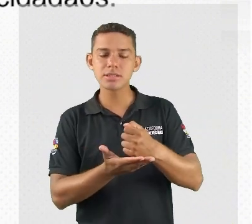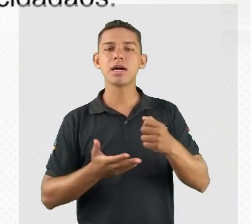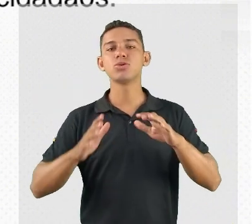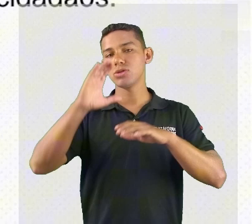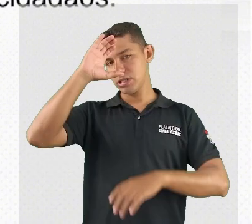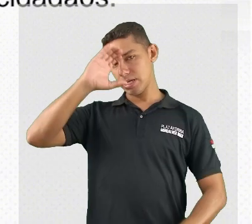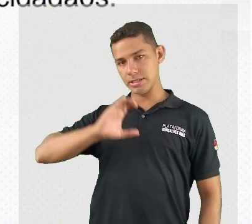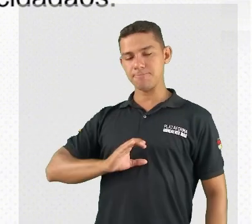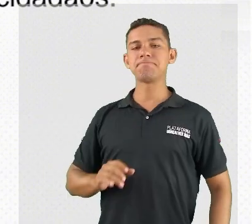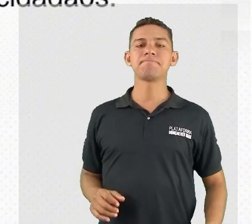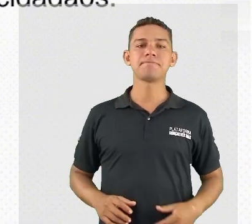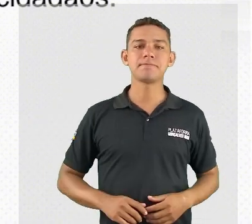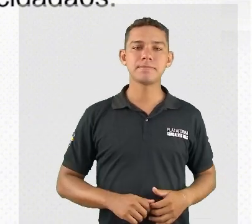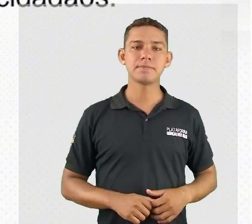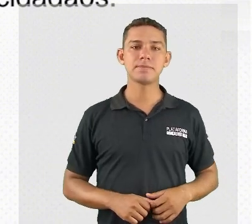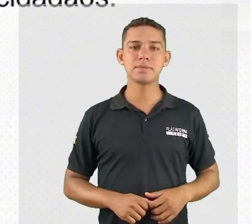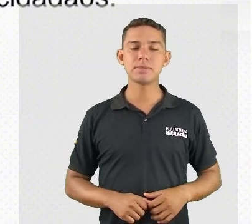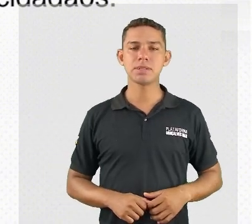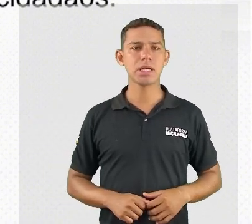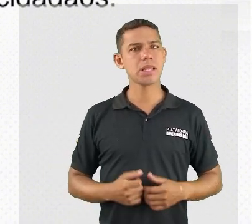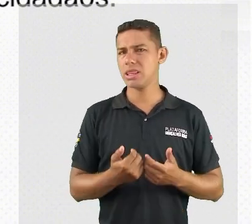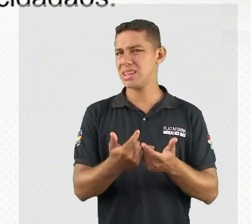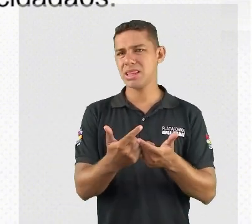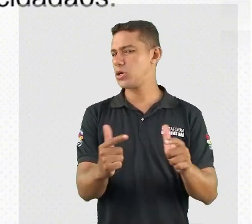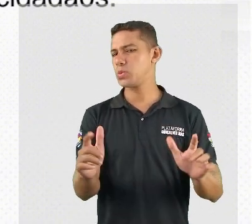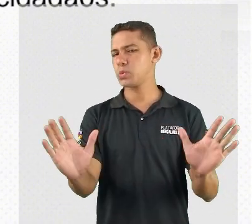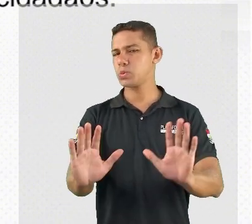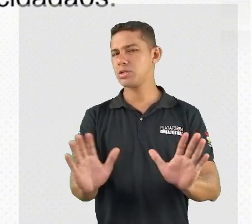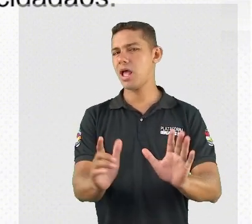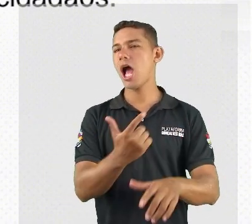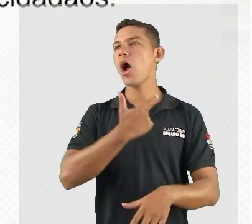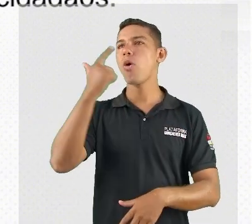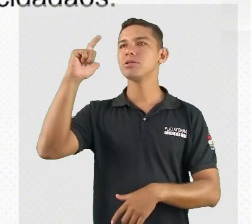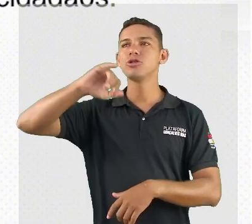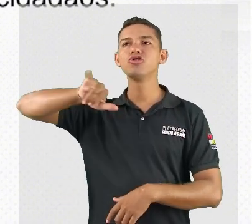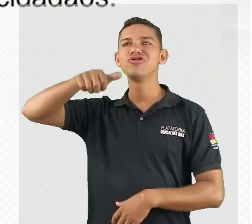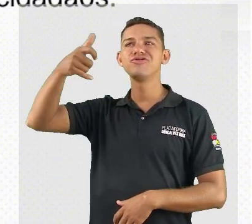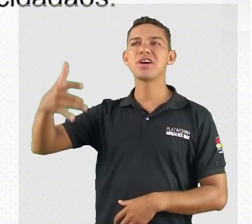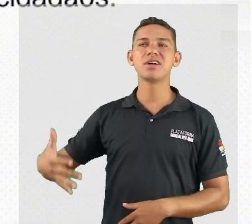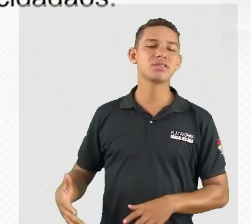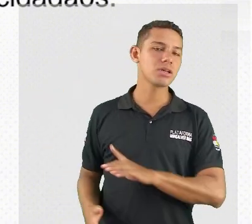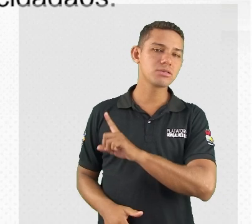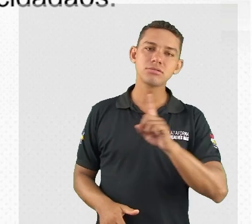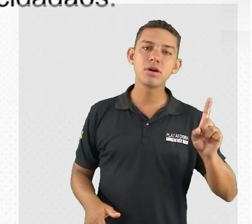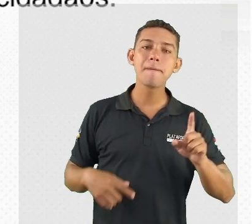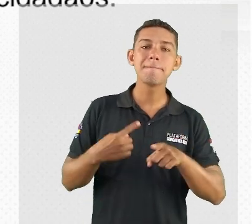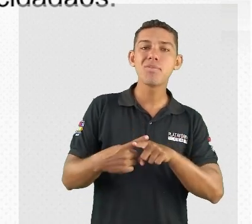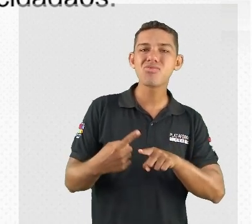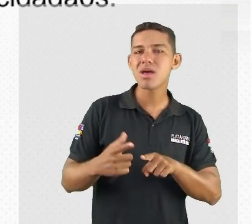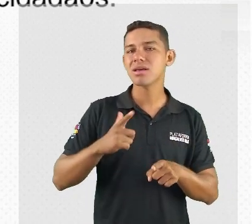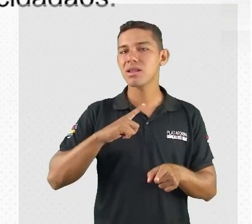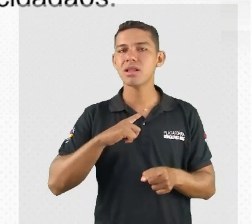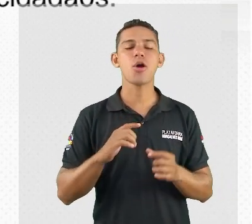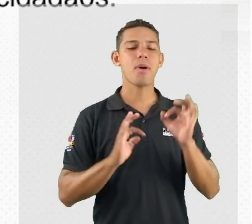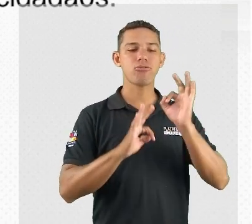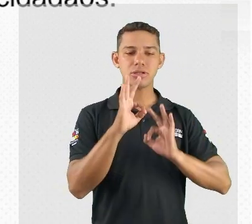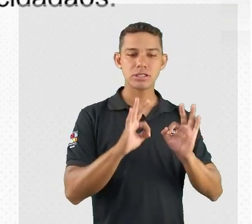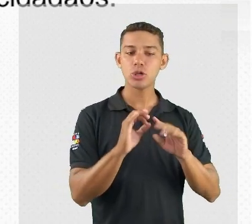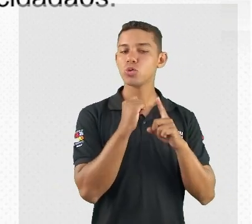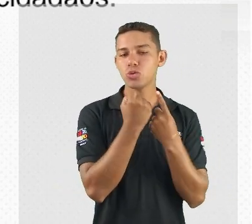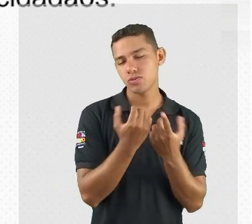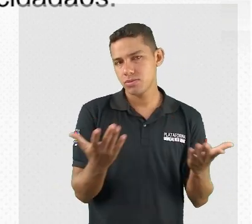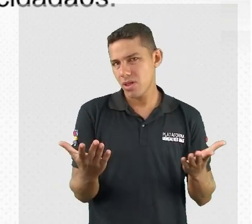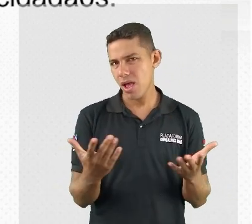cidadão. Então, não vai haver mais nenhuma outra justificação, fundamentação por que existe uma organização social.